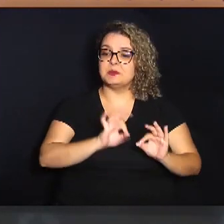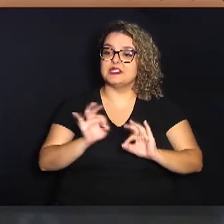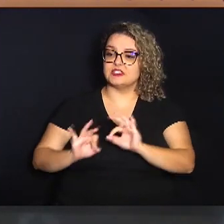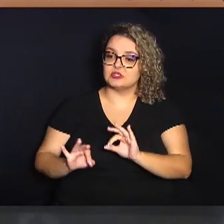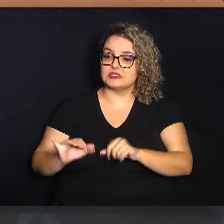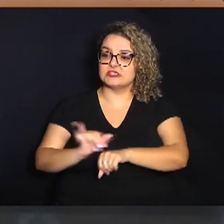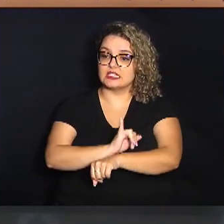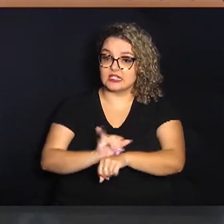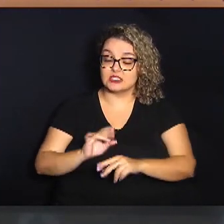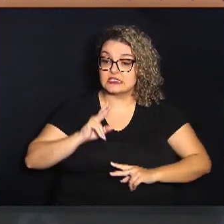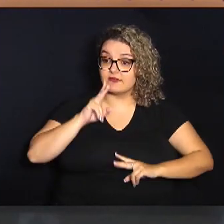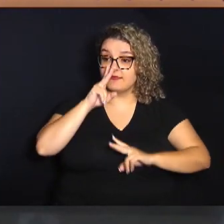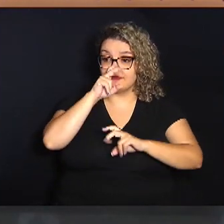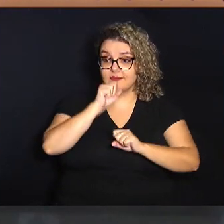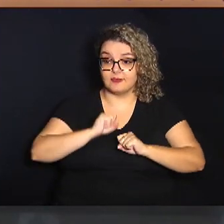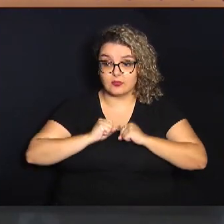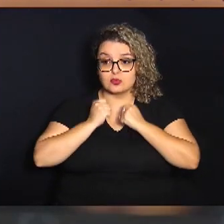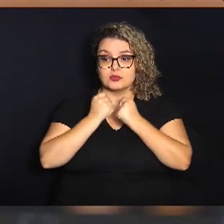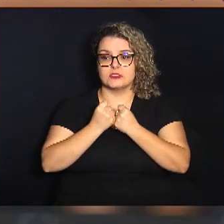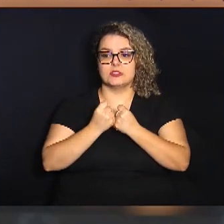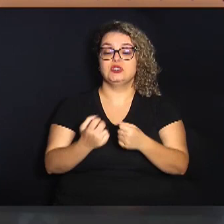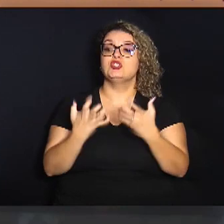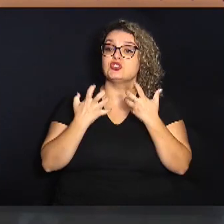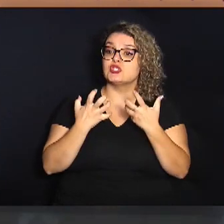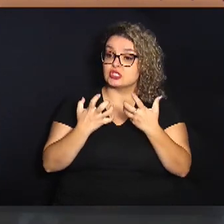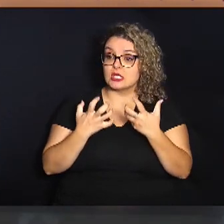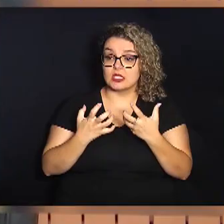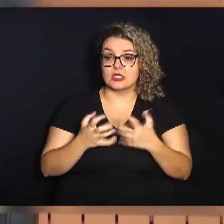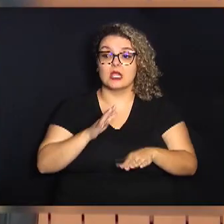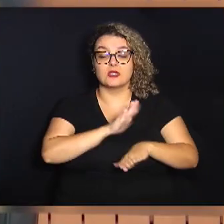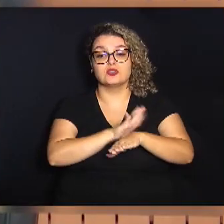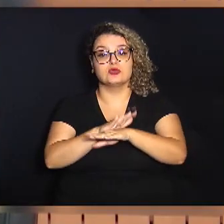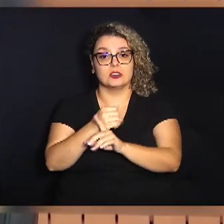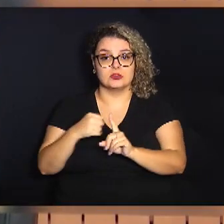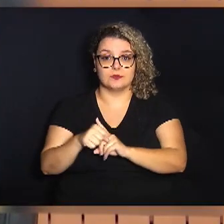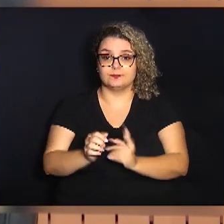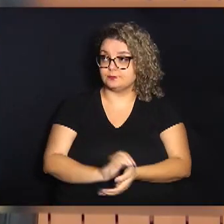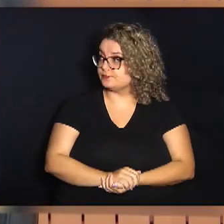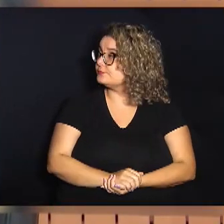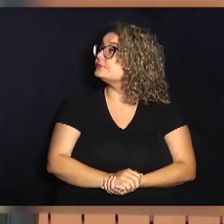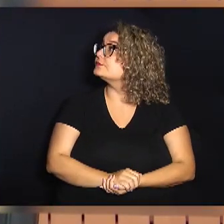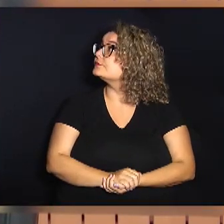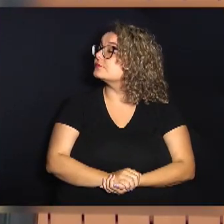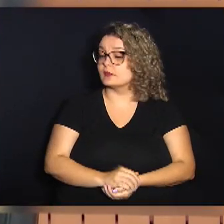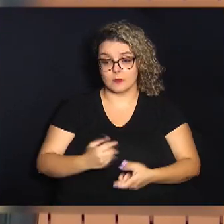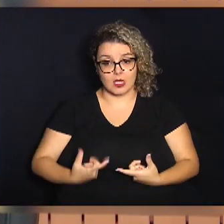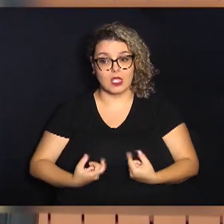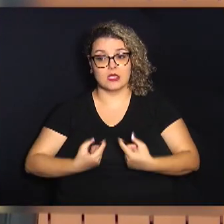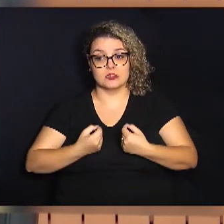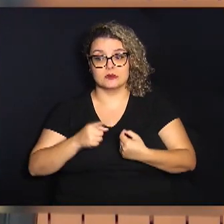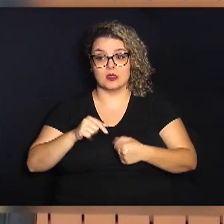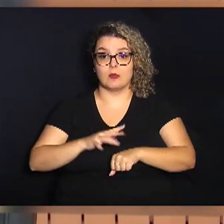essa força de vontade de querer poder ajudar a sociedade. O câncer é uma doença que traz